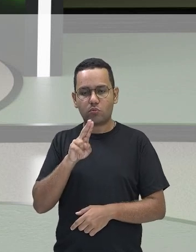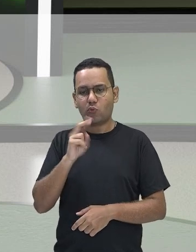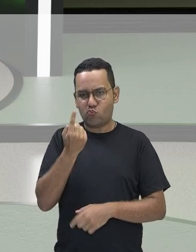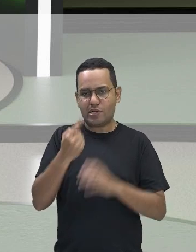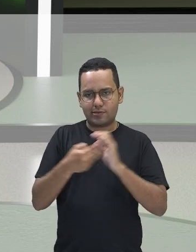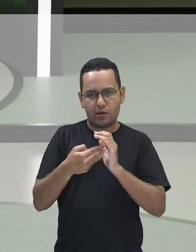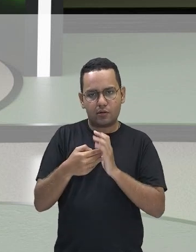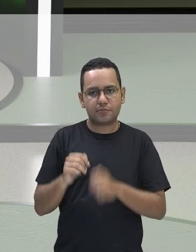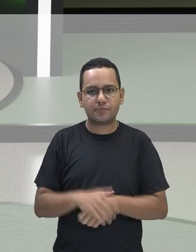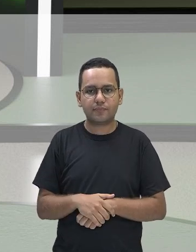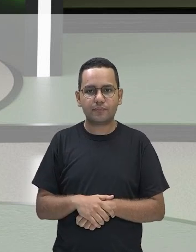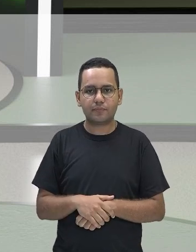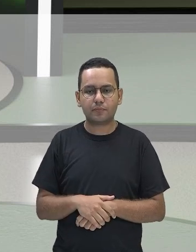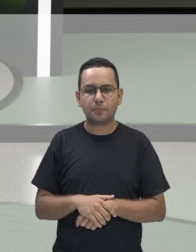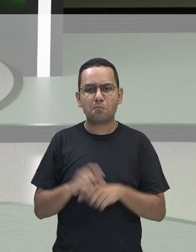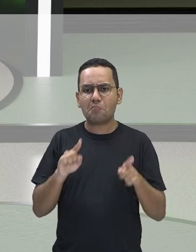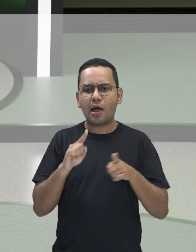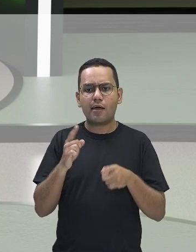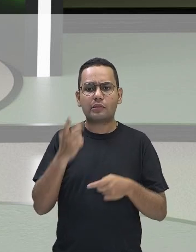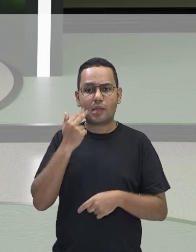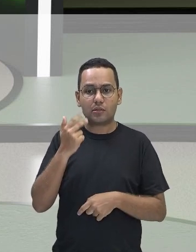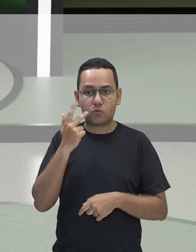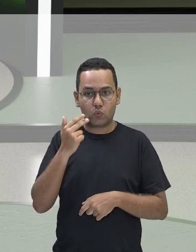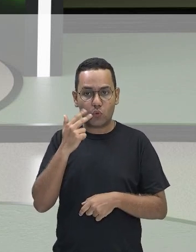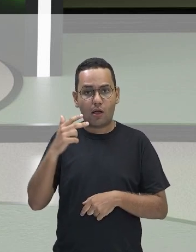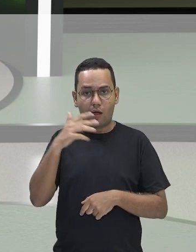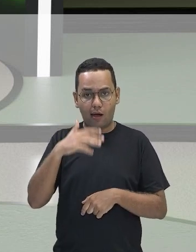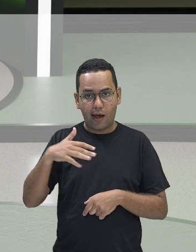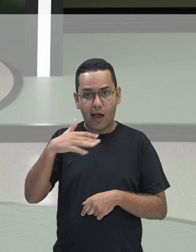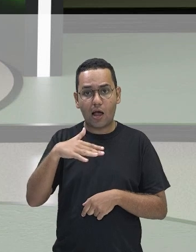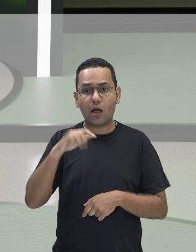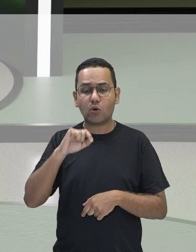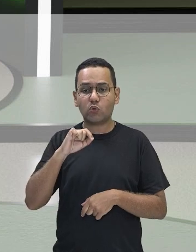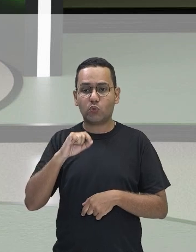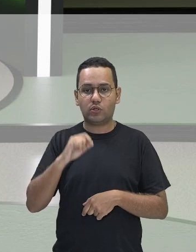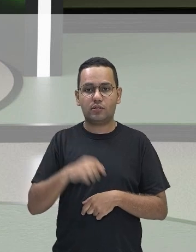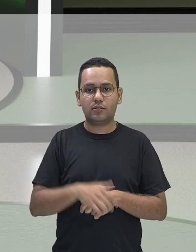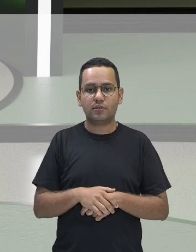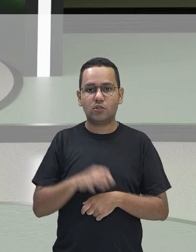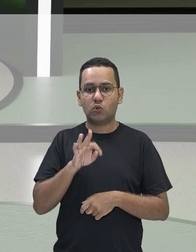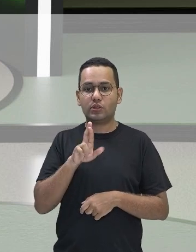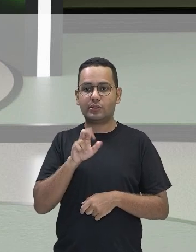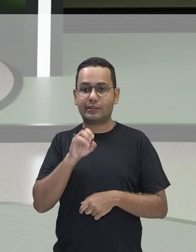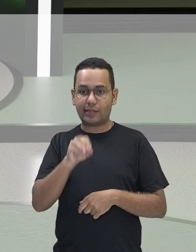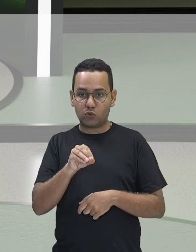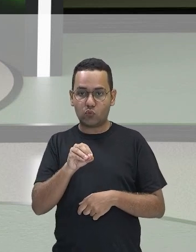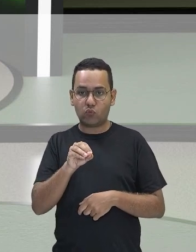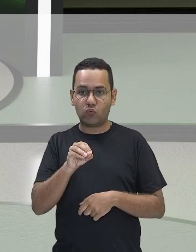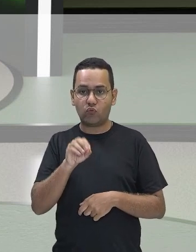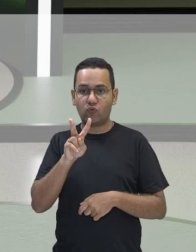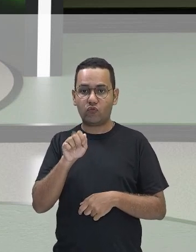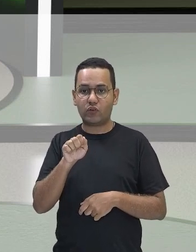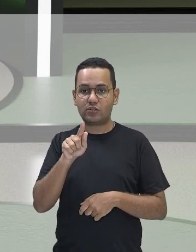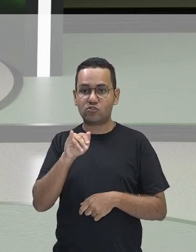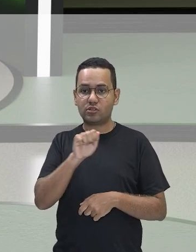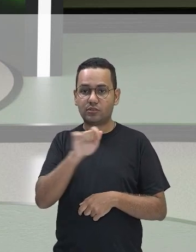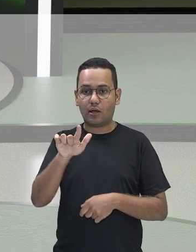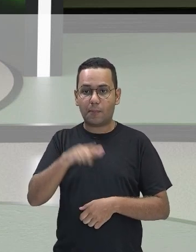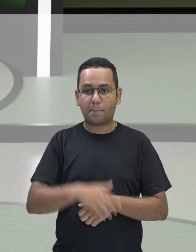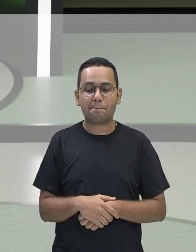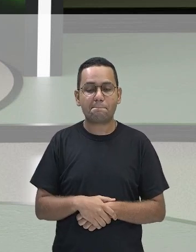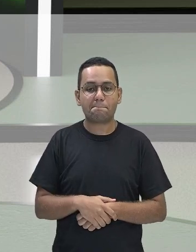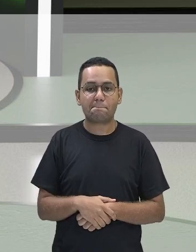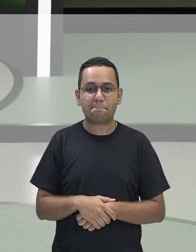ele ocorre naturalmente no trato da mulher, no trato vaginal, ele está ali presente, certo? Só